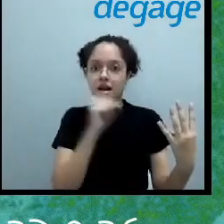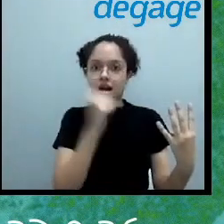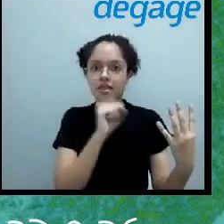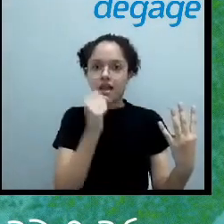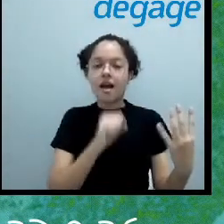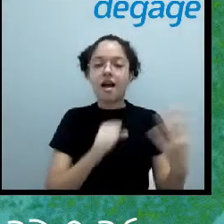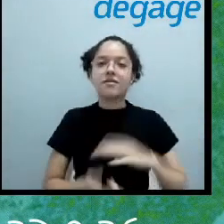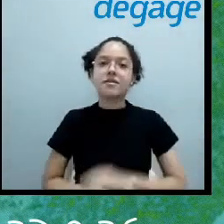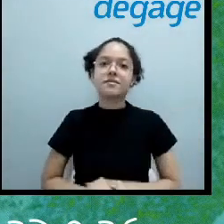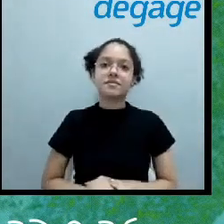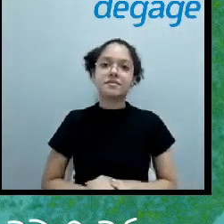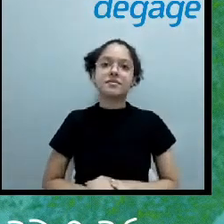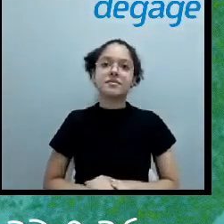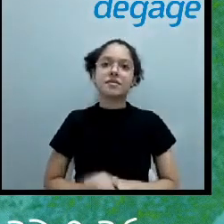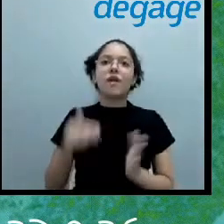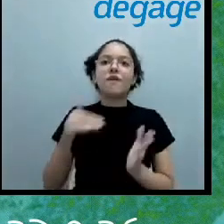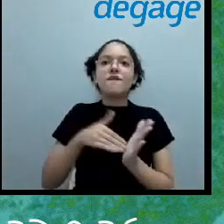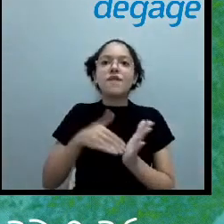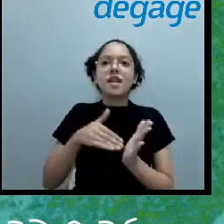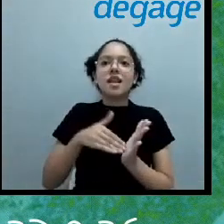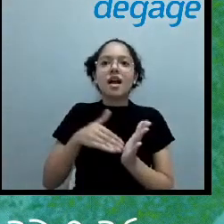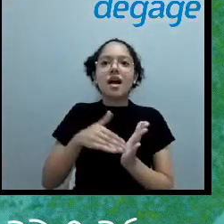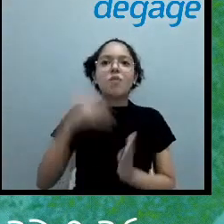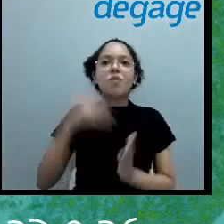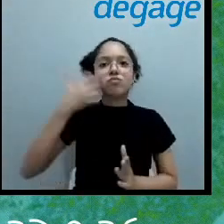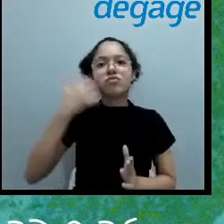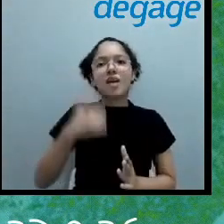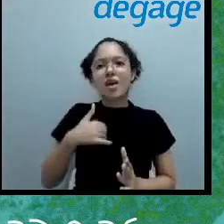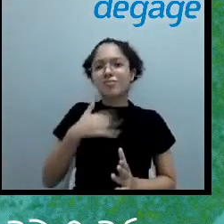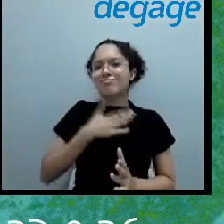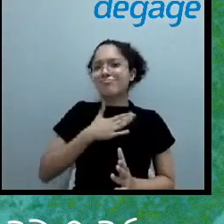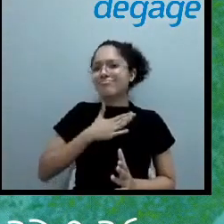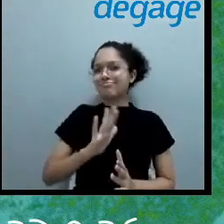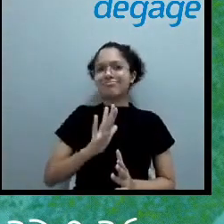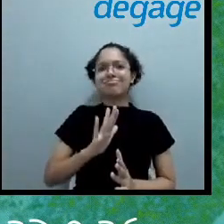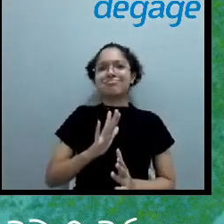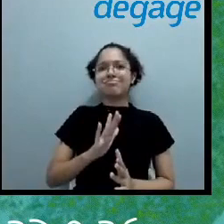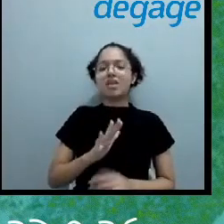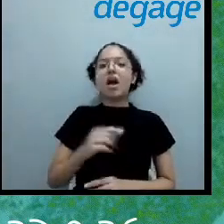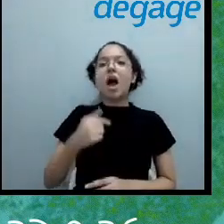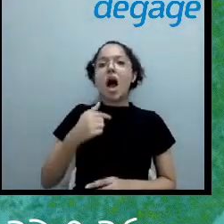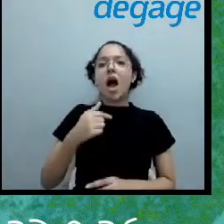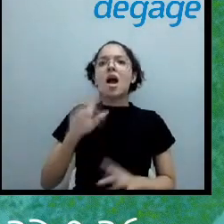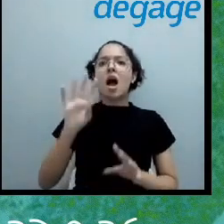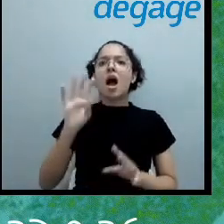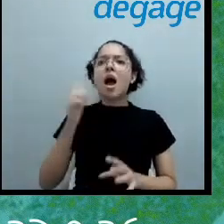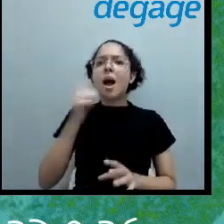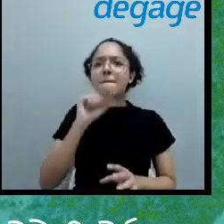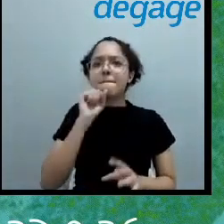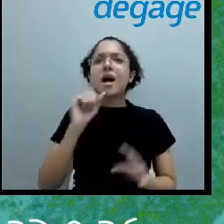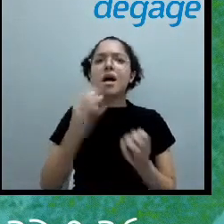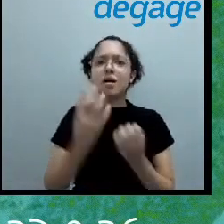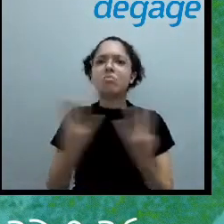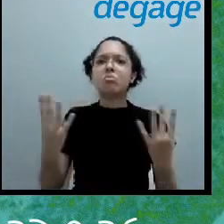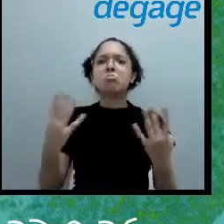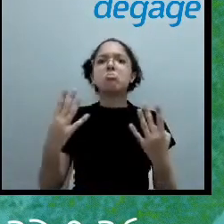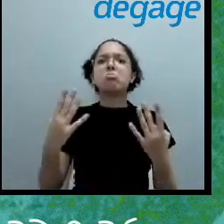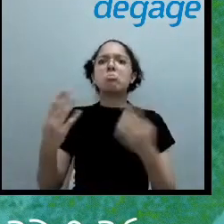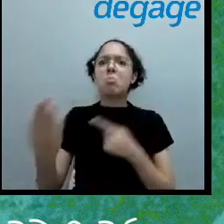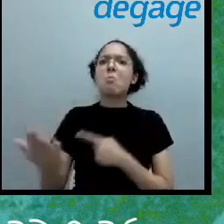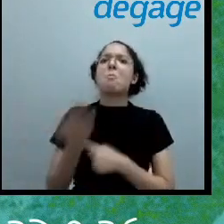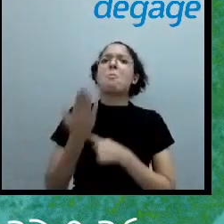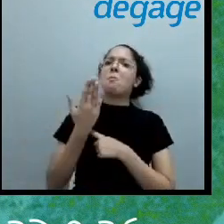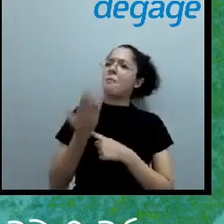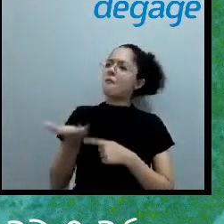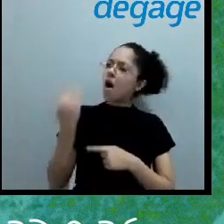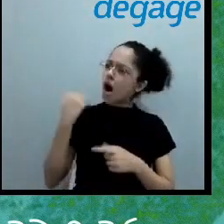um certo receio com aquele final, e elas me deram uma força: não, mas esse final é lindo, vamos cantar, eu gosto por causa do final. Então a